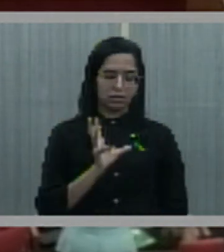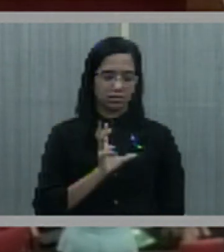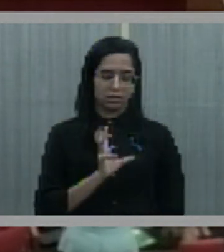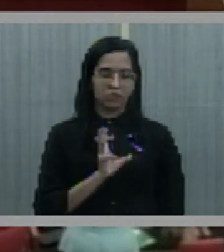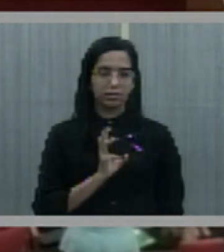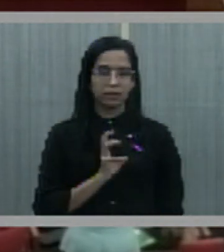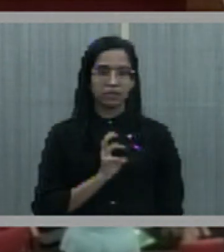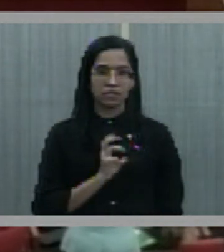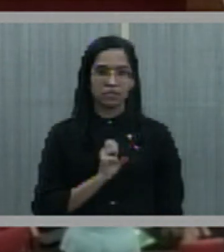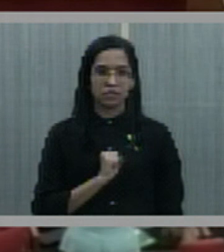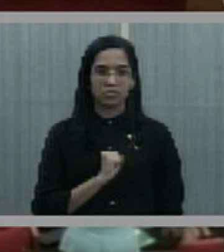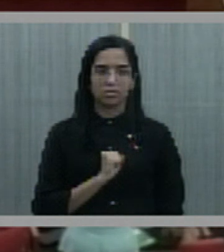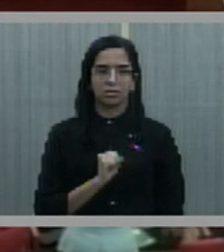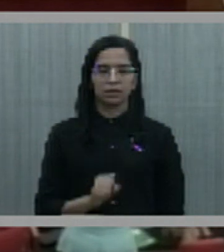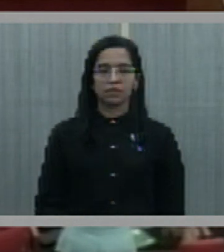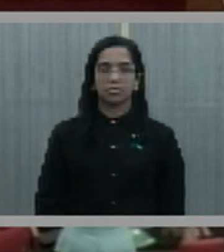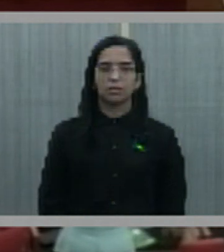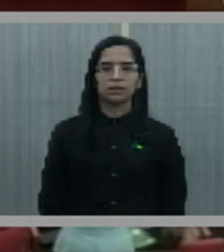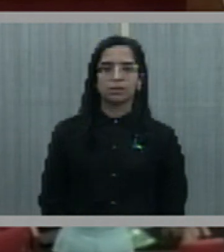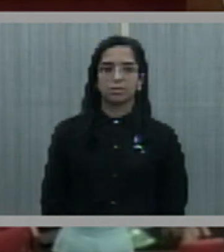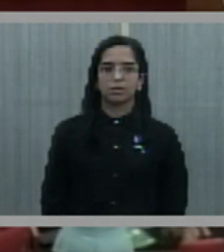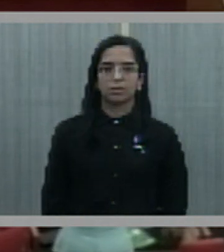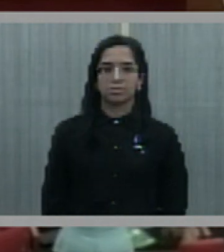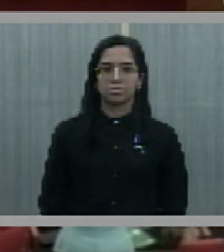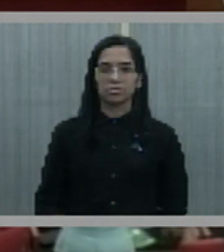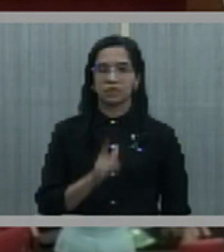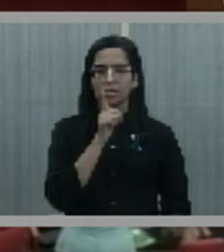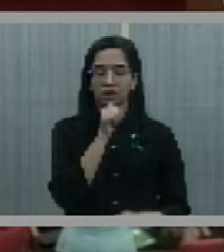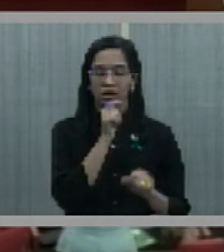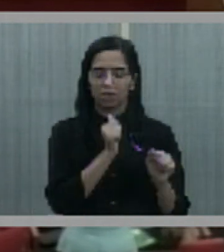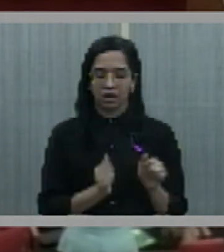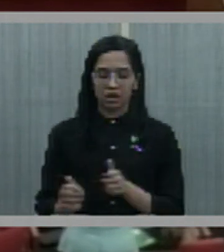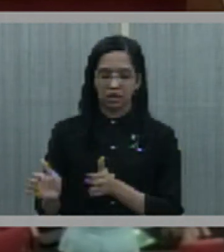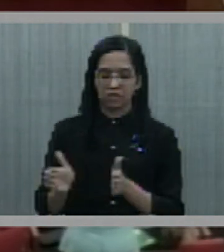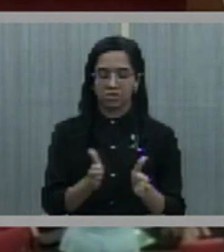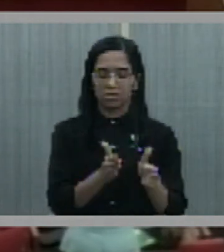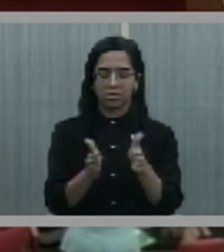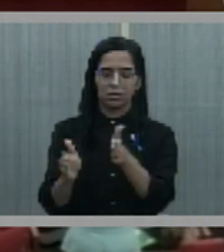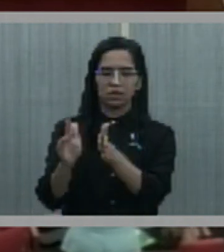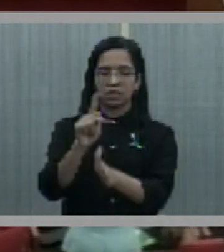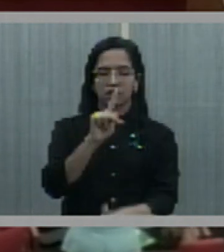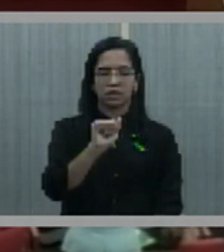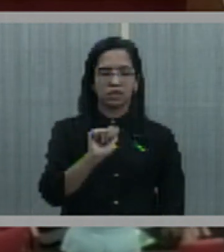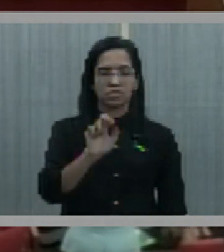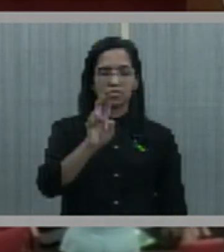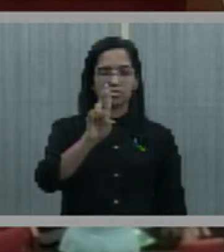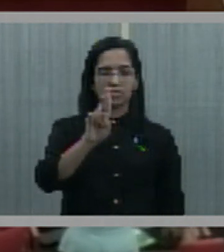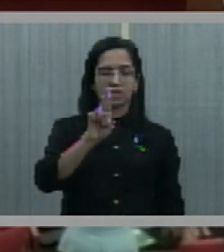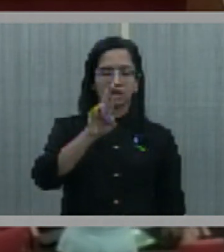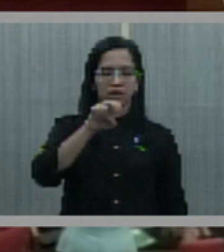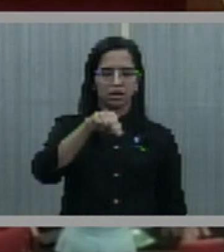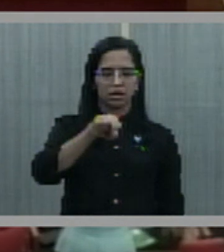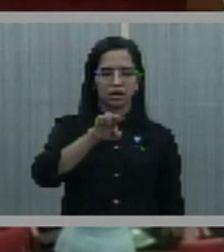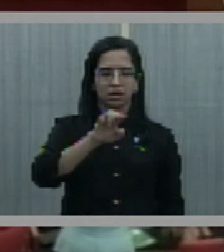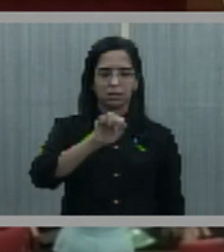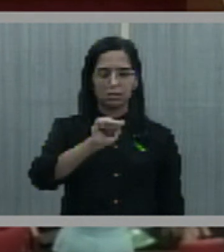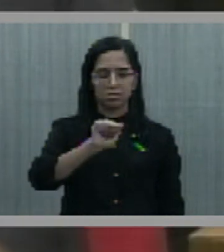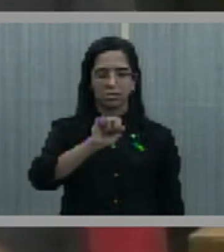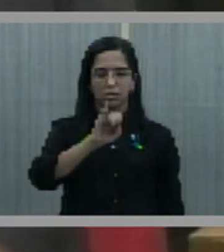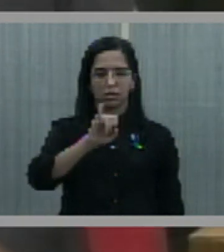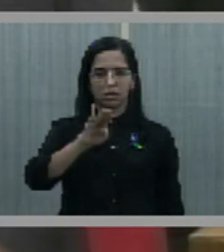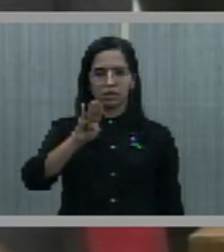nosso sonho, nosso amor. As águas do